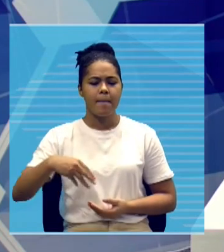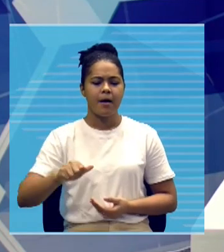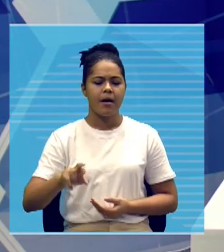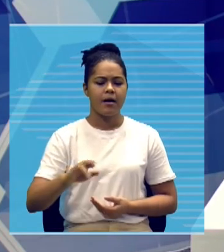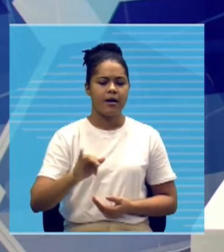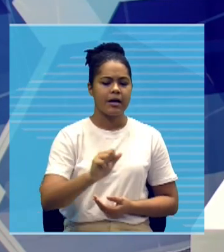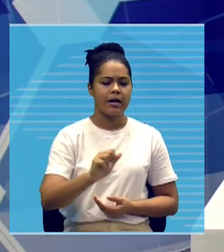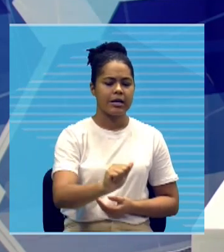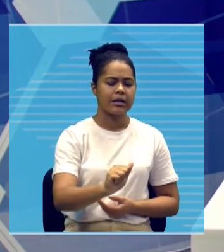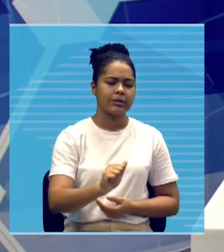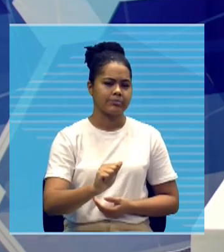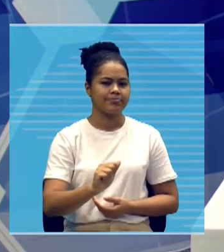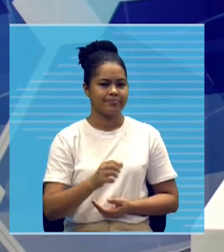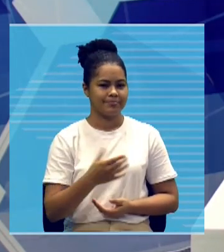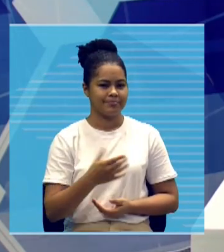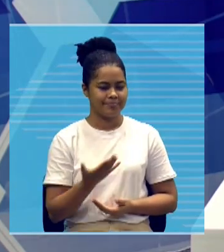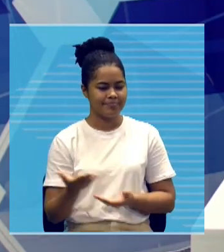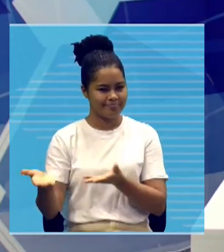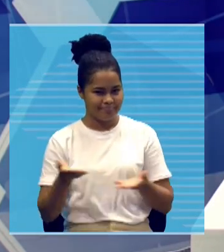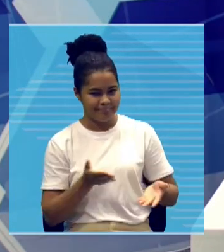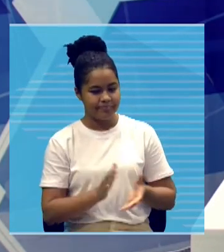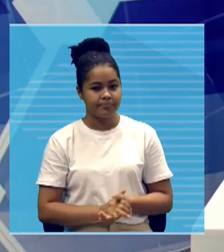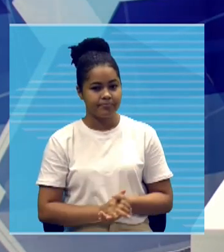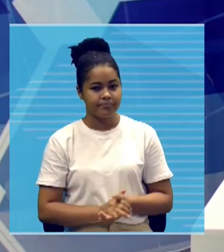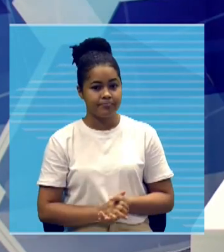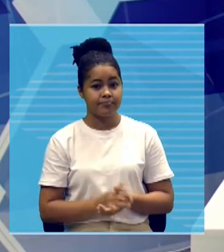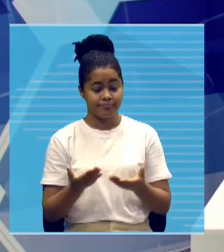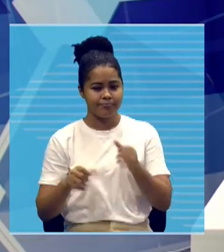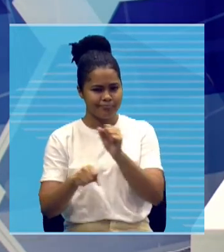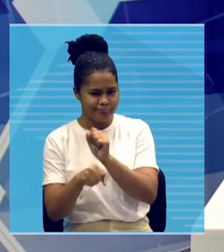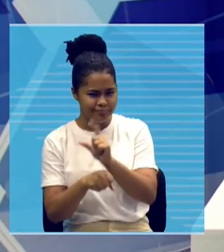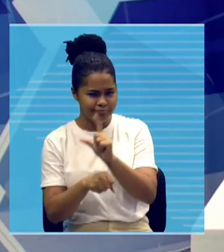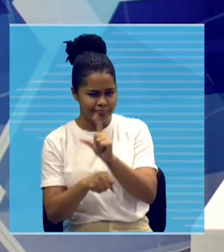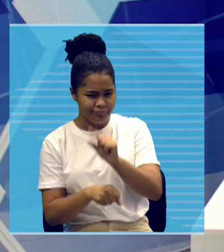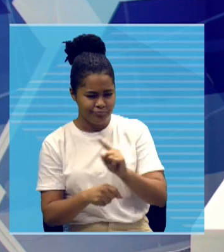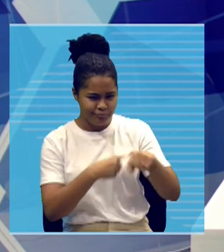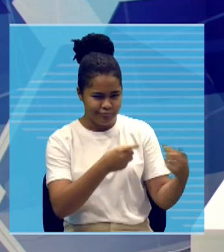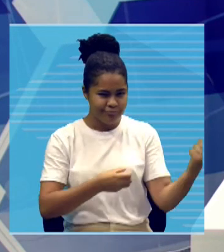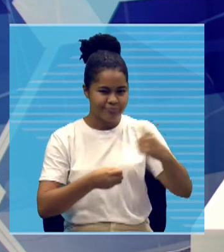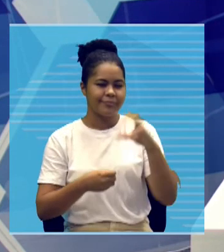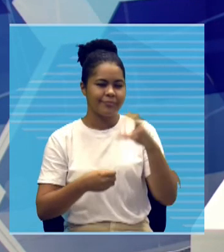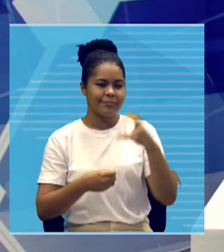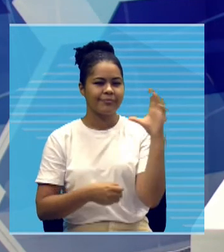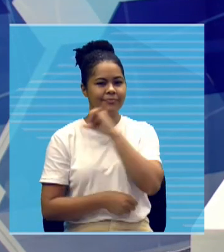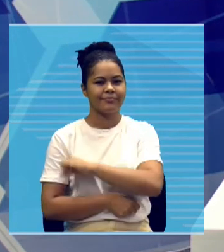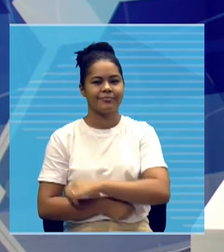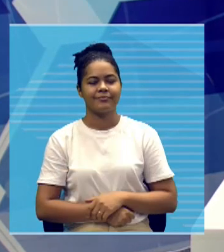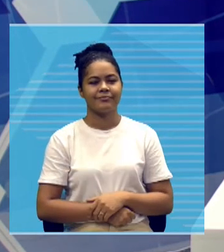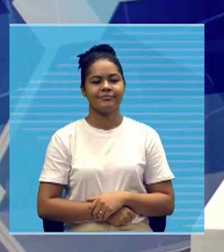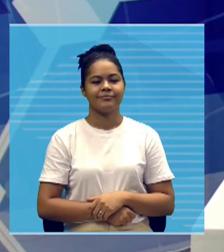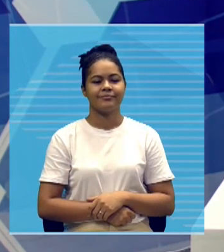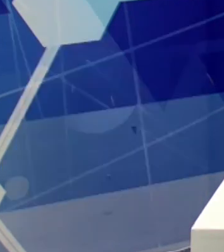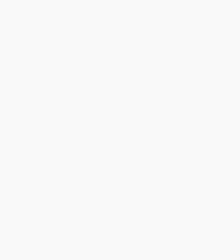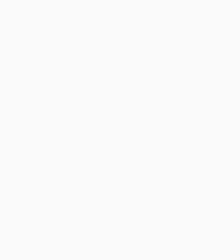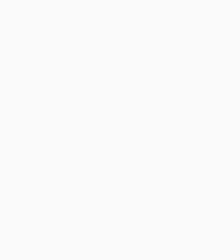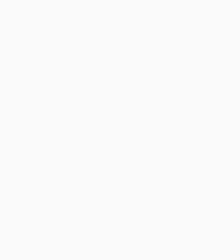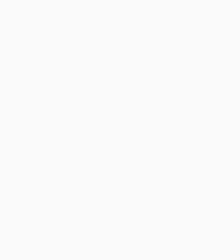Leal da Silva Elias queremos e queridas vão para o nosso intervalo e a gente volta já já vamos lá